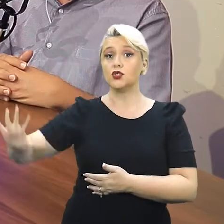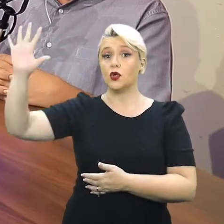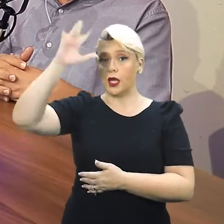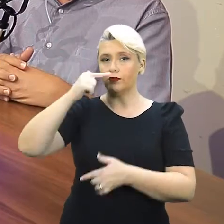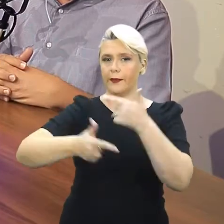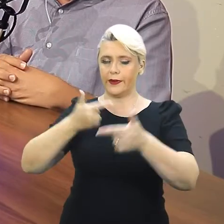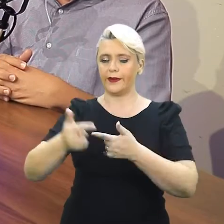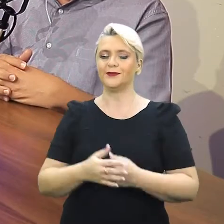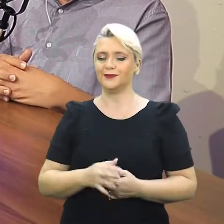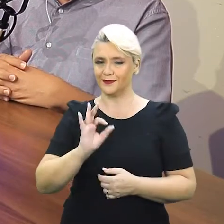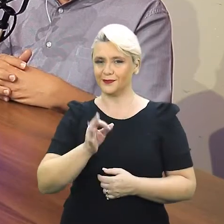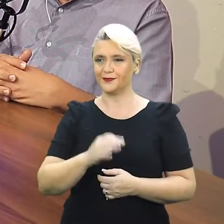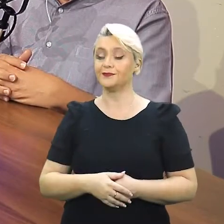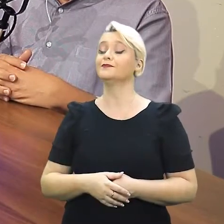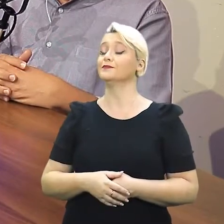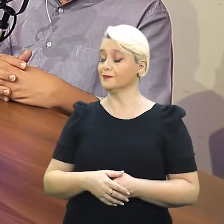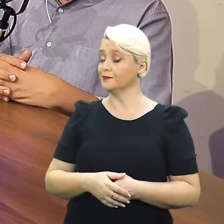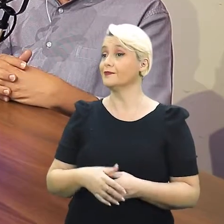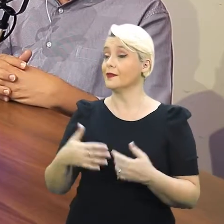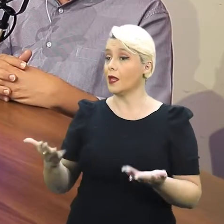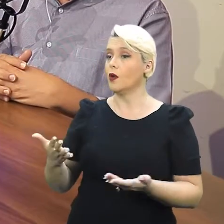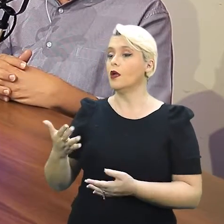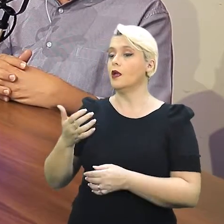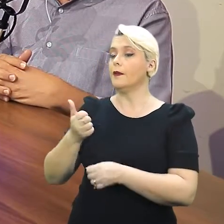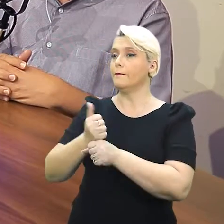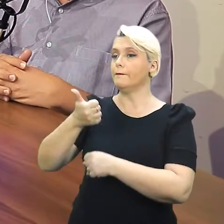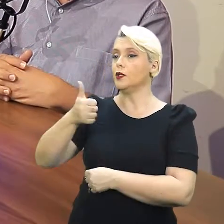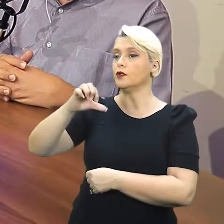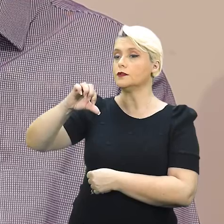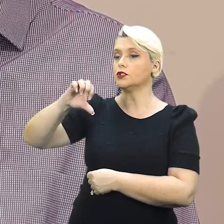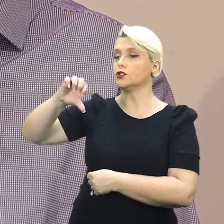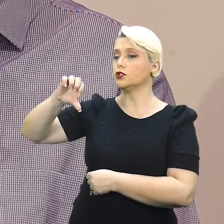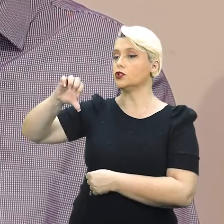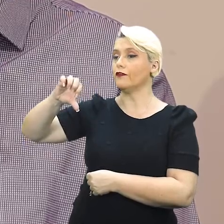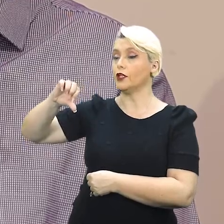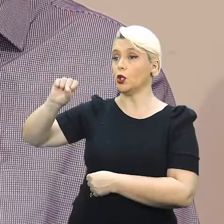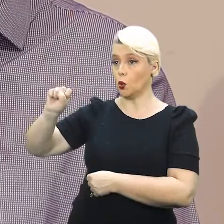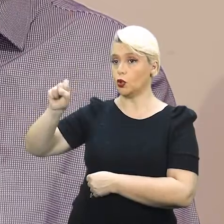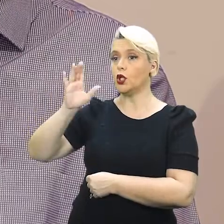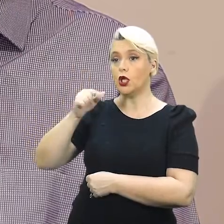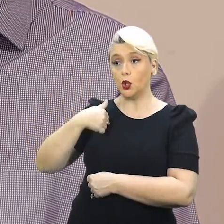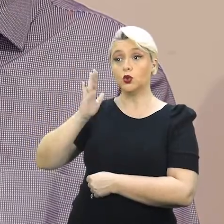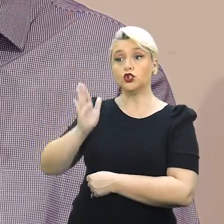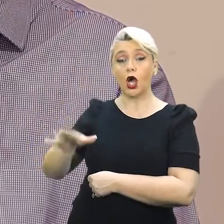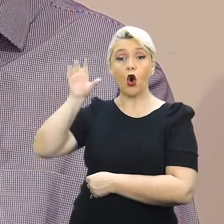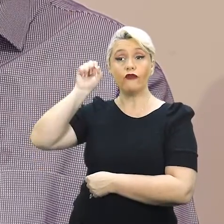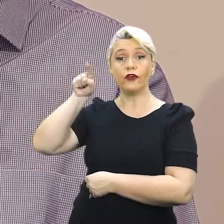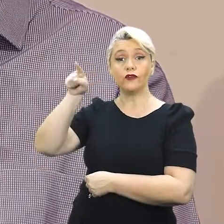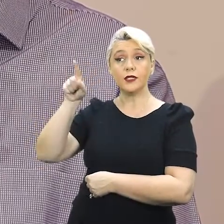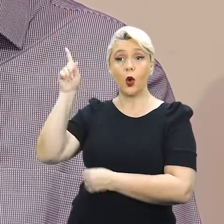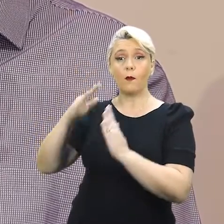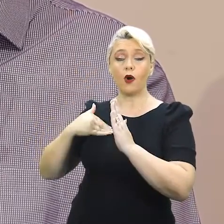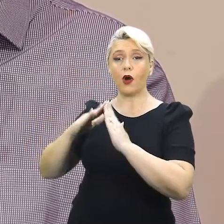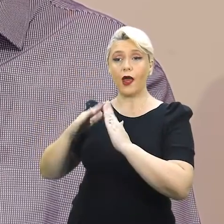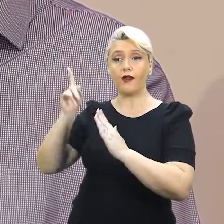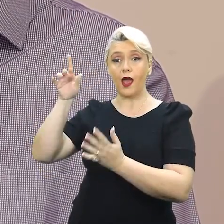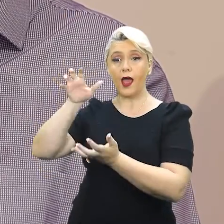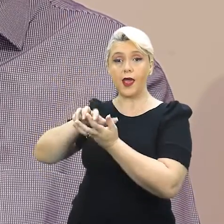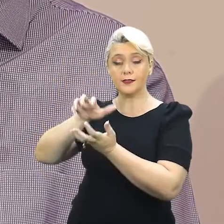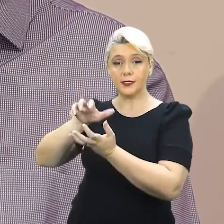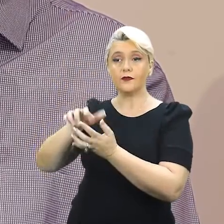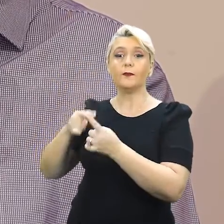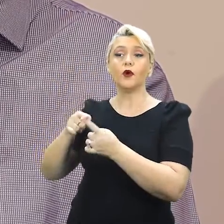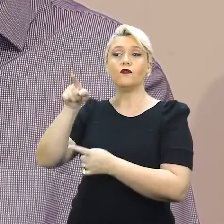né? Uhum. Em 98, eu te escutava lá em Recife,